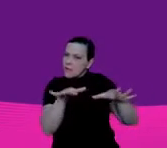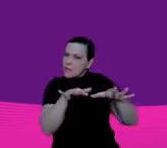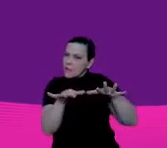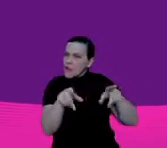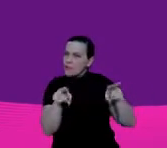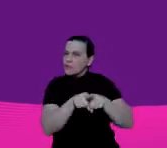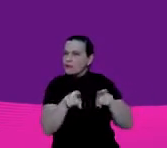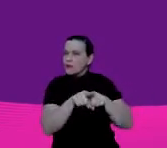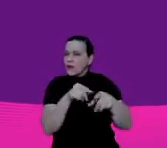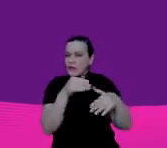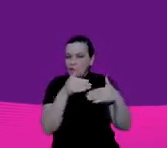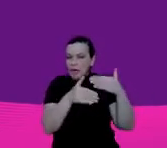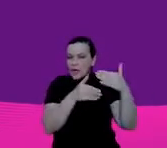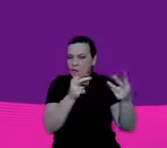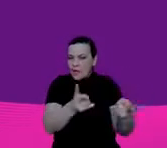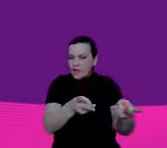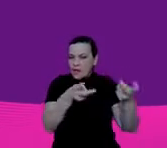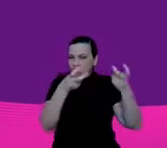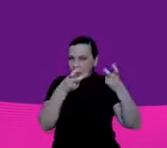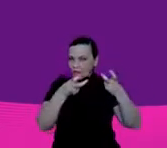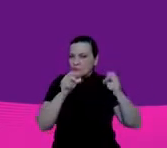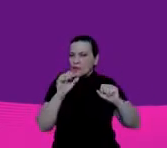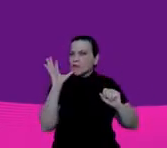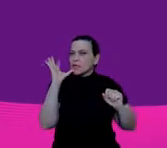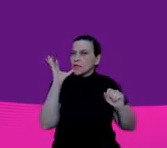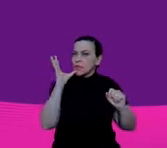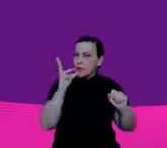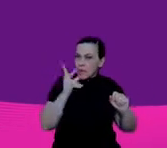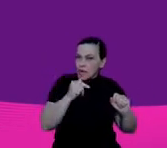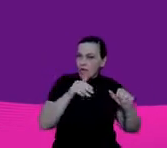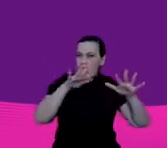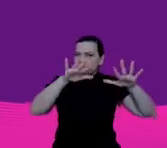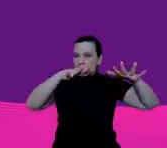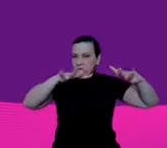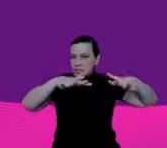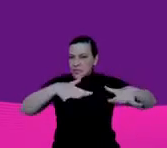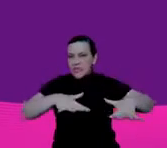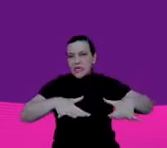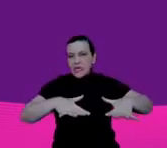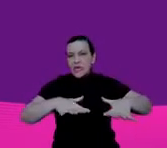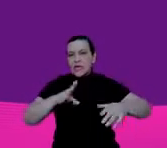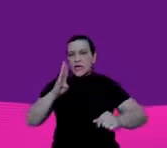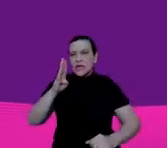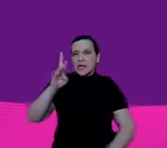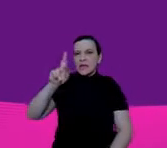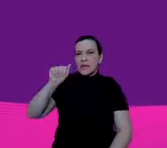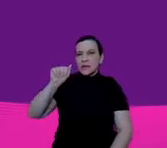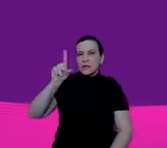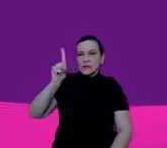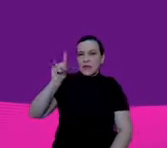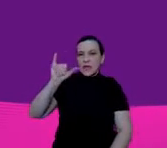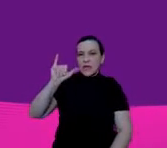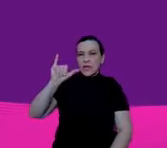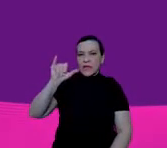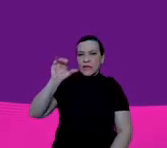na velocidade dos movimentos. E essa bradicinesia deve estar associada a pelo menos um dos dois. Rigidez e